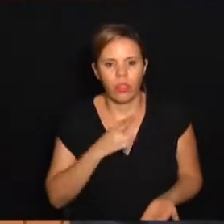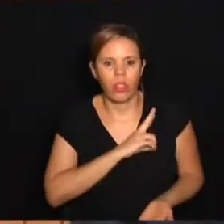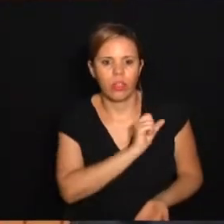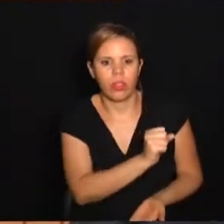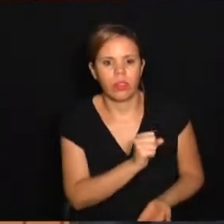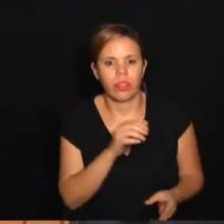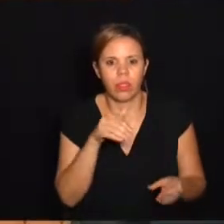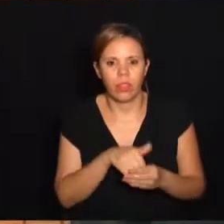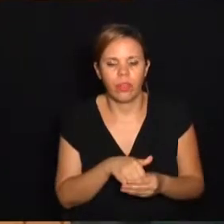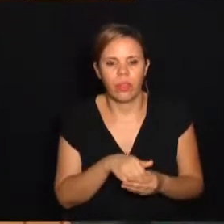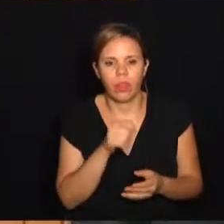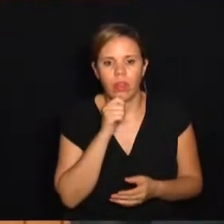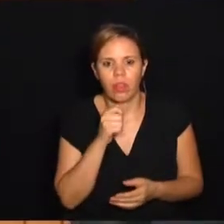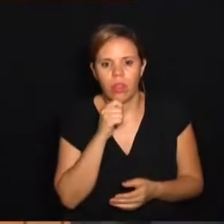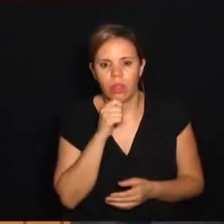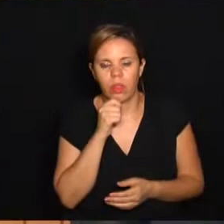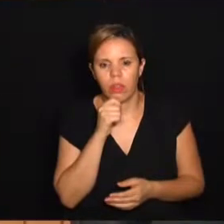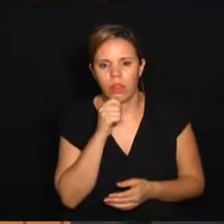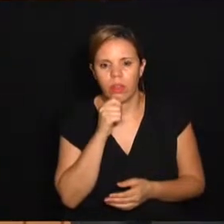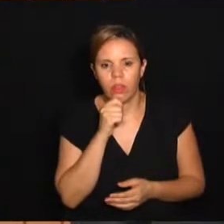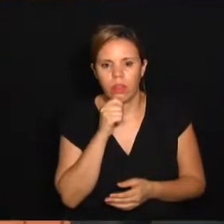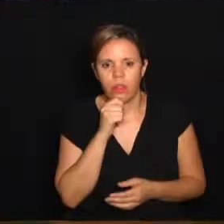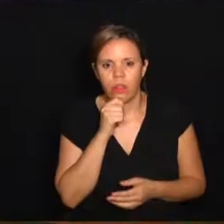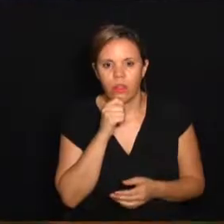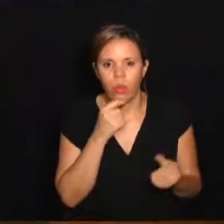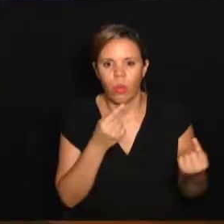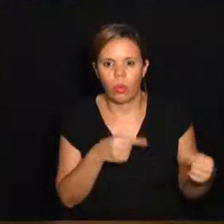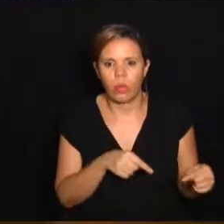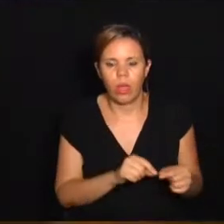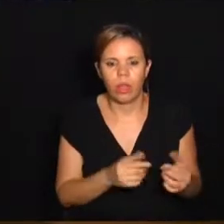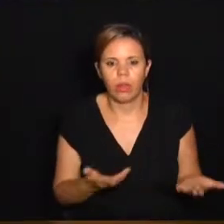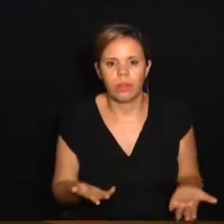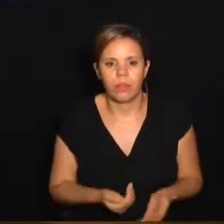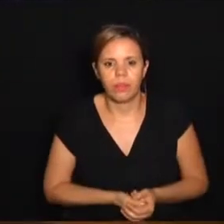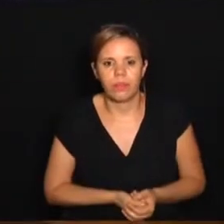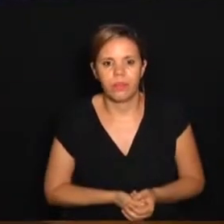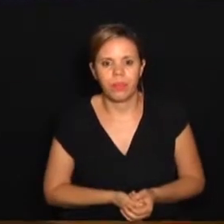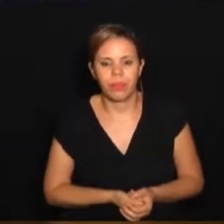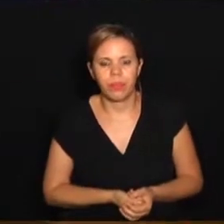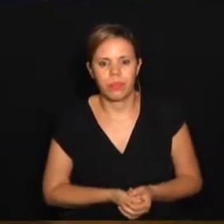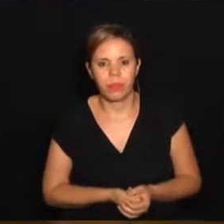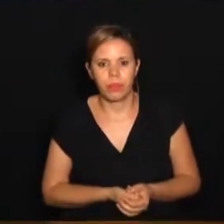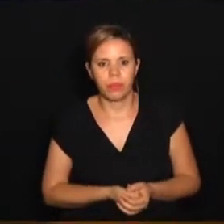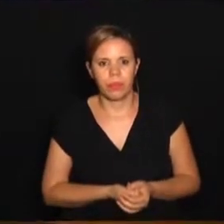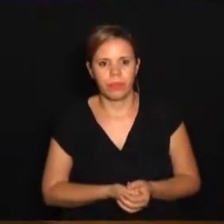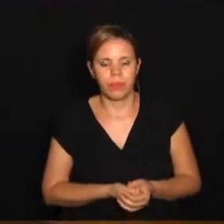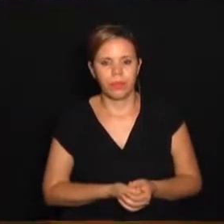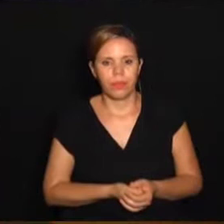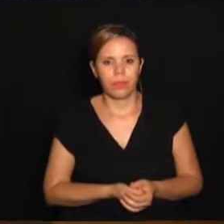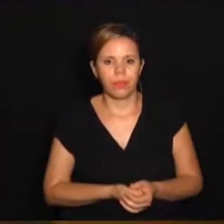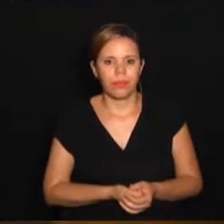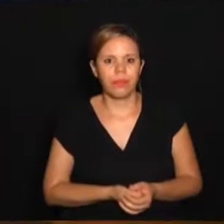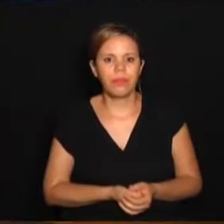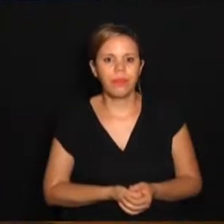presentes ao encontro para o presidente da const leg luís cirilo os parlamentares estão atentos aos assuntos relevantes